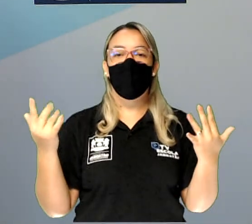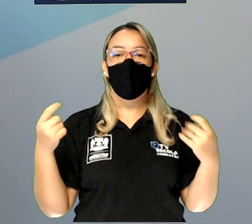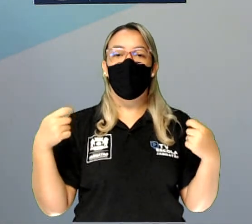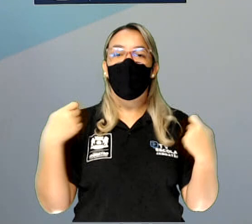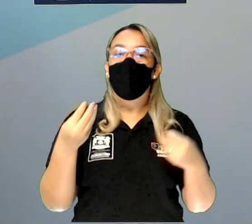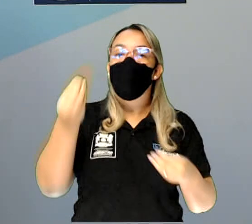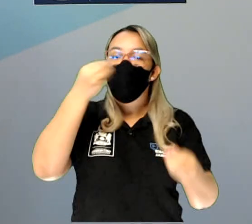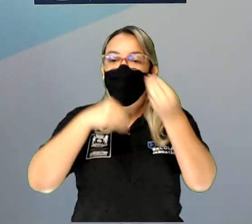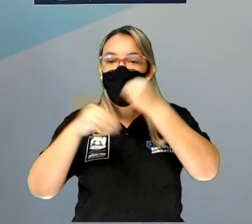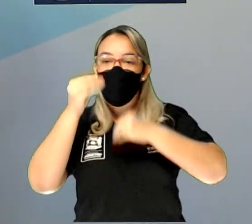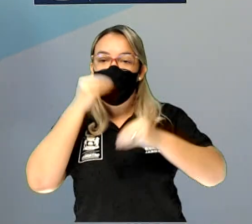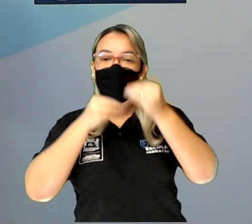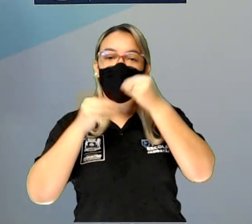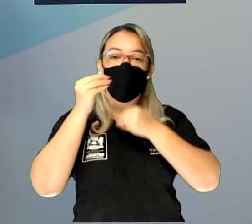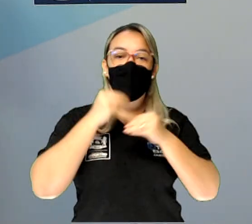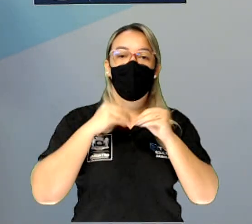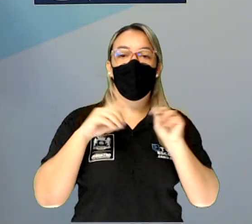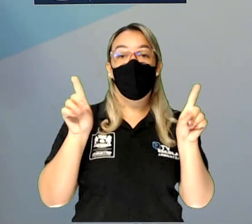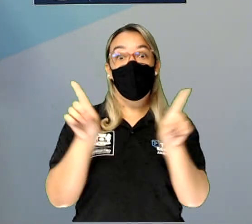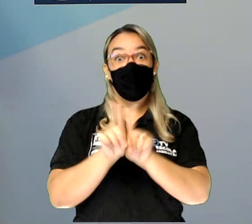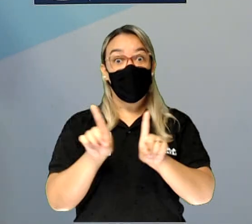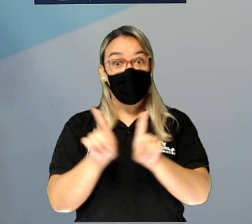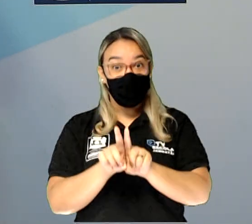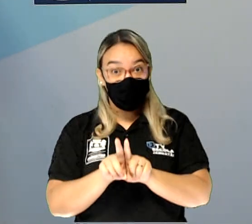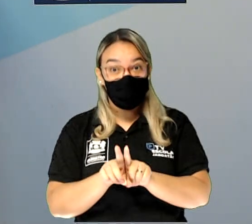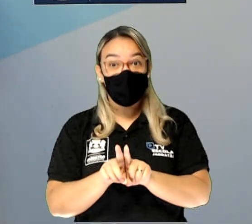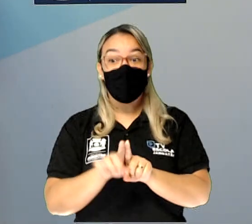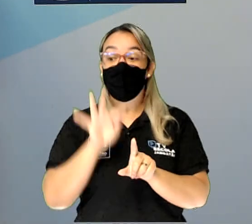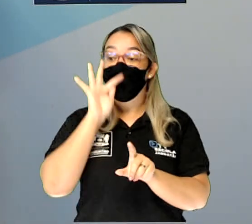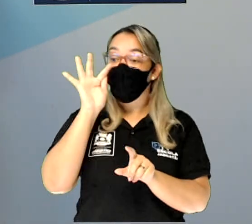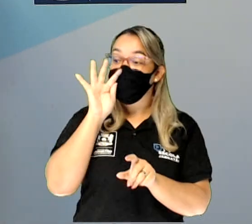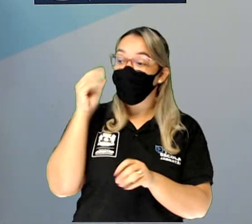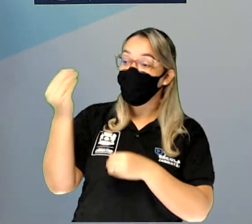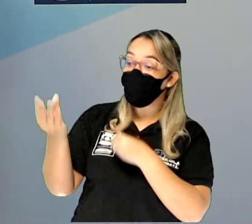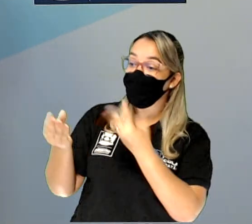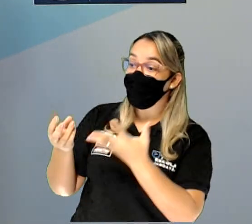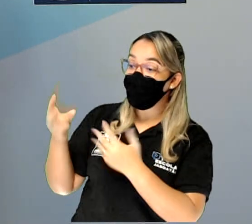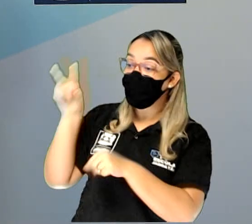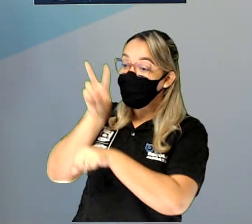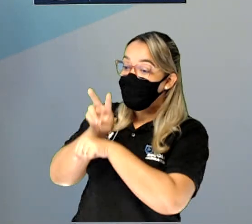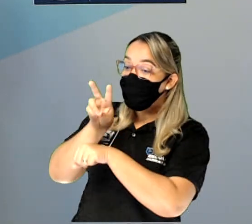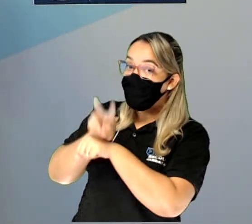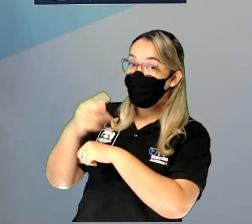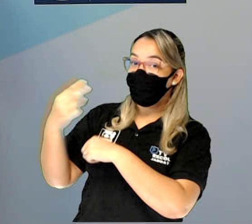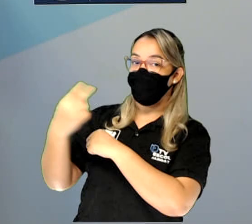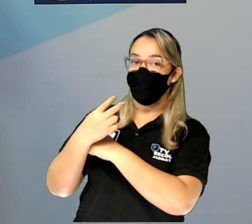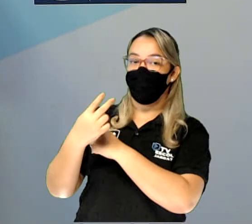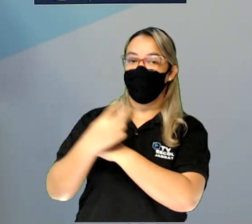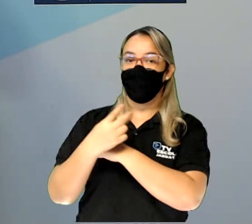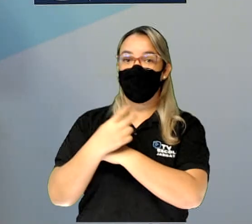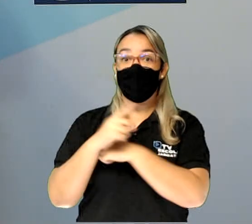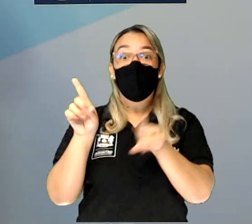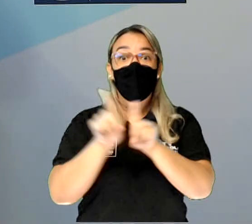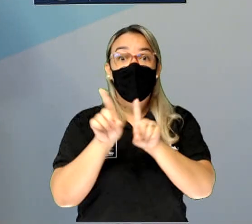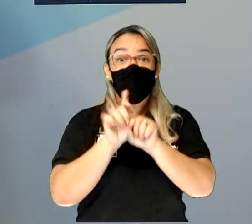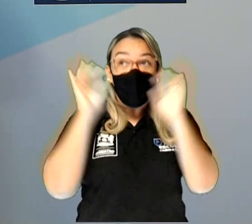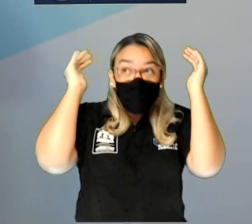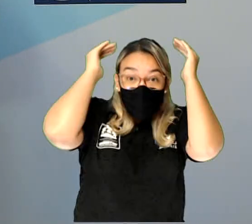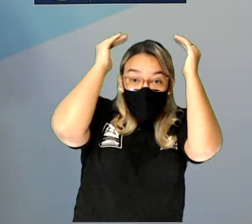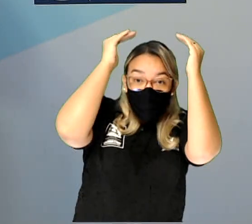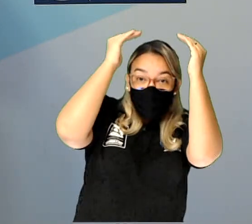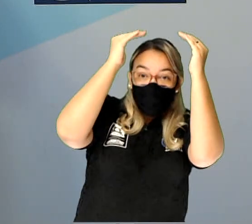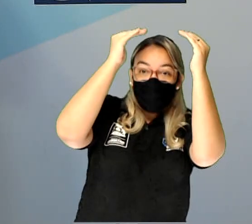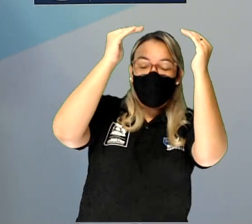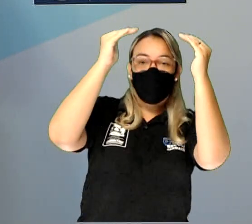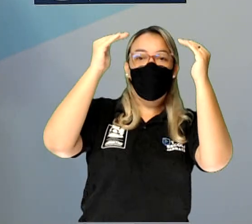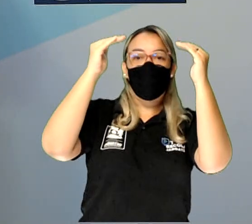de alimentação. As plantas oferecem para os animais proteção, oferecem abrigo.